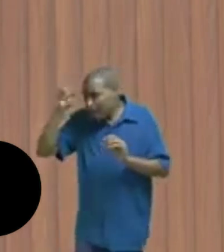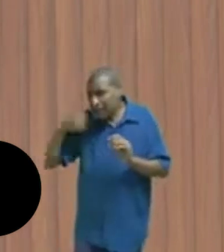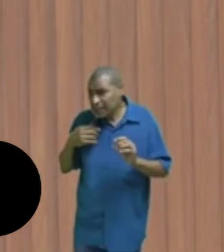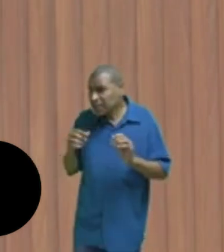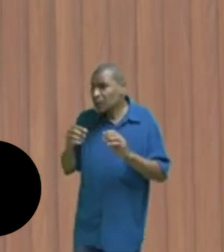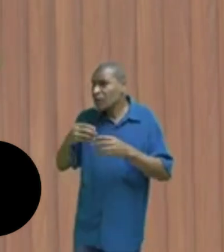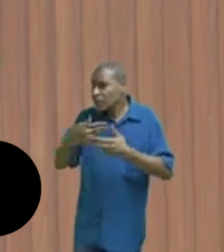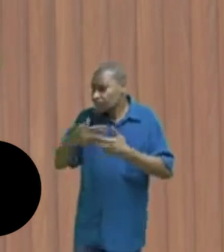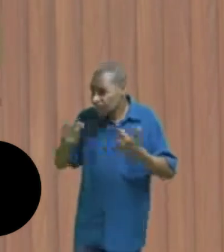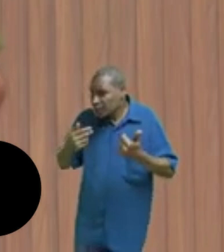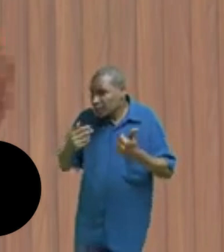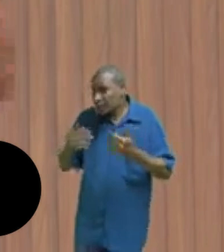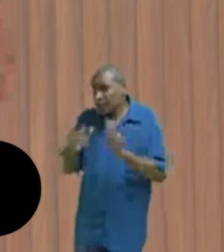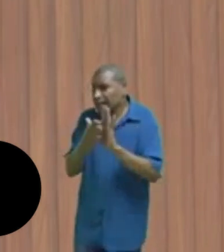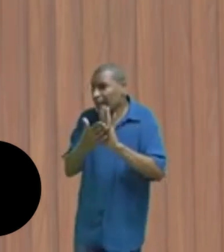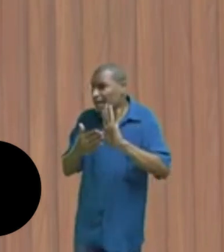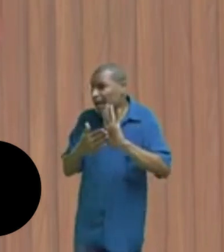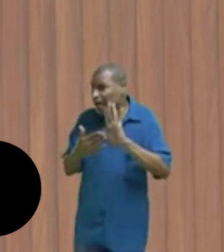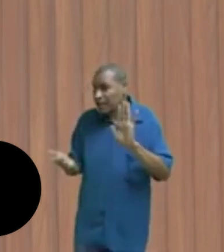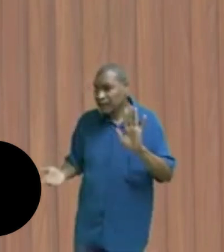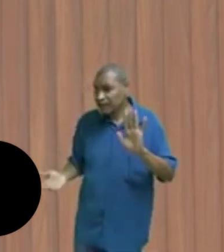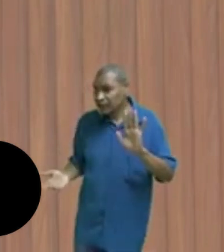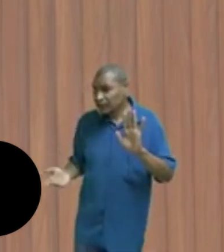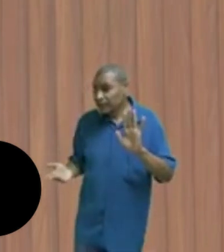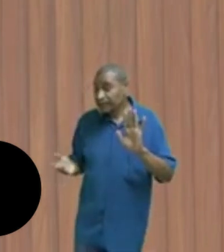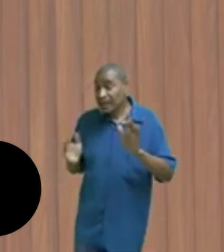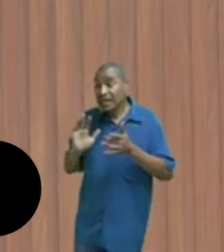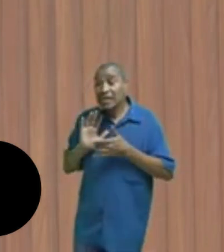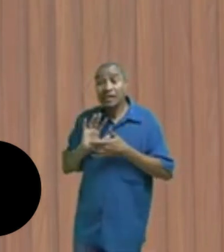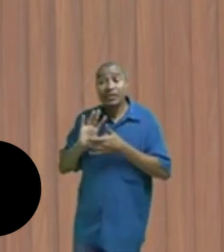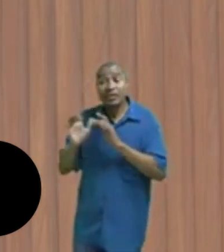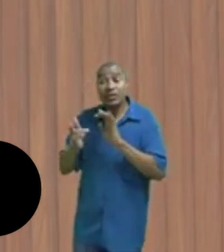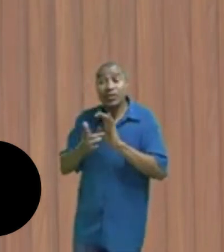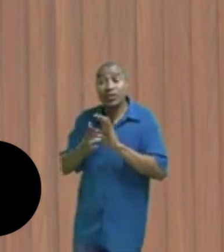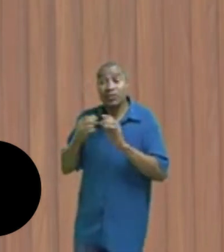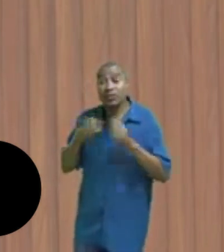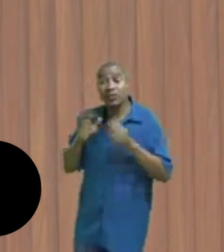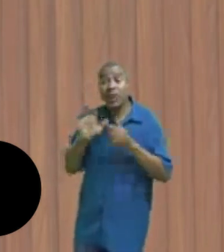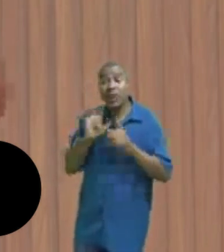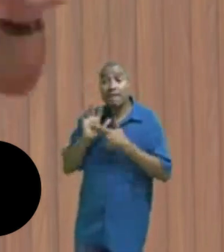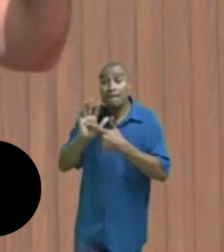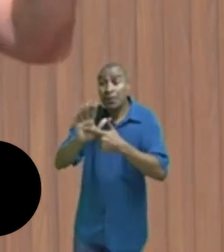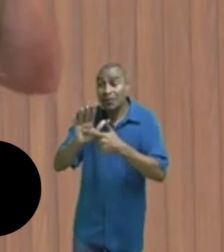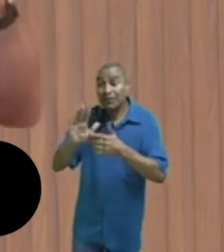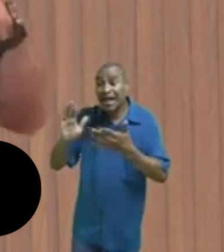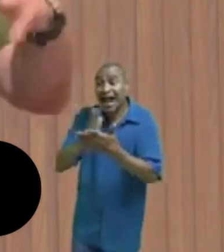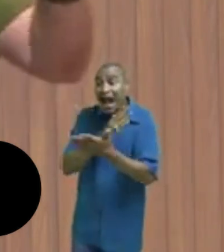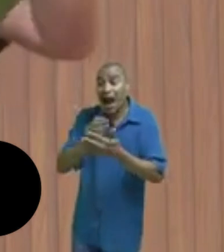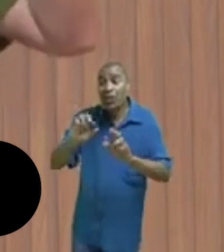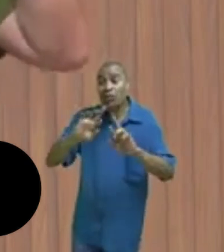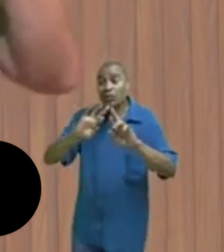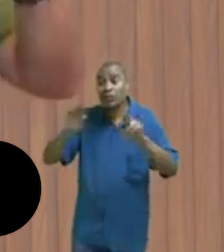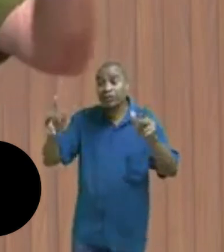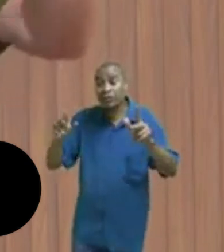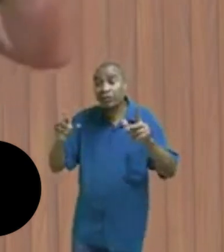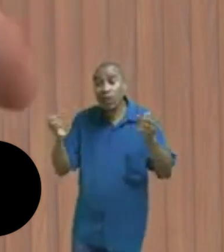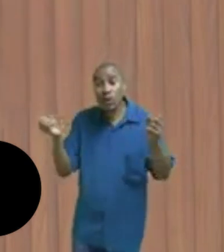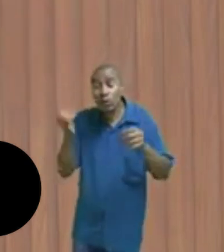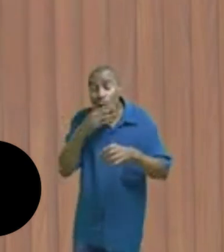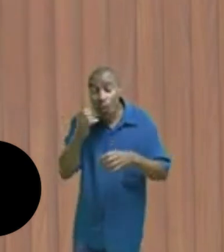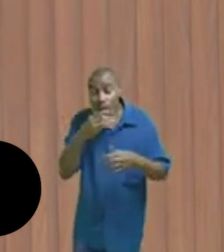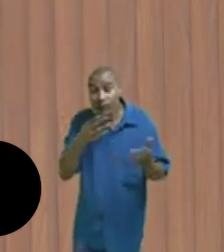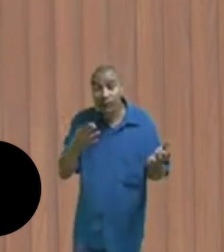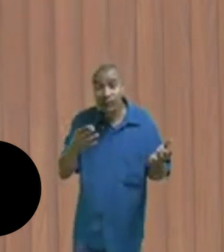sobre essas coisas? Jesus traz uma perspectiva que está para além do serviço